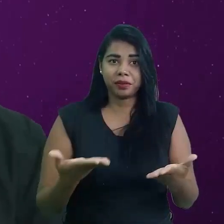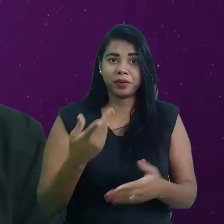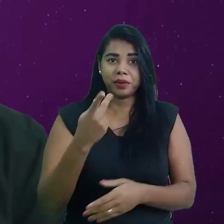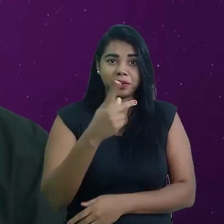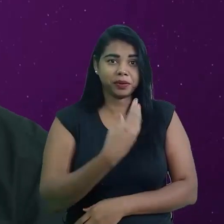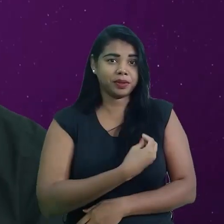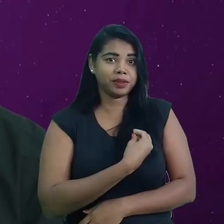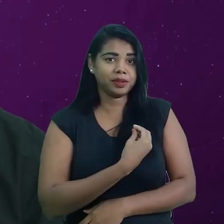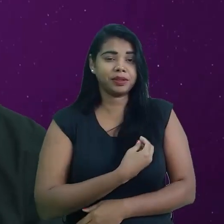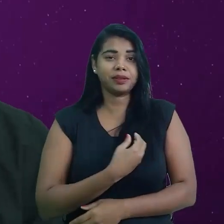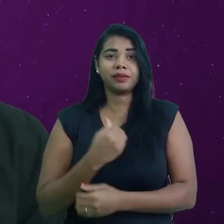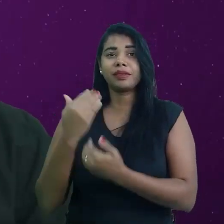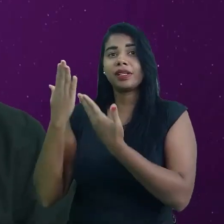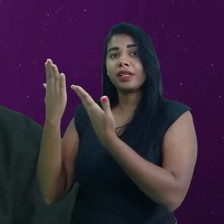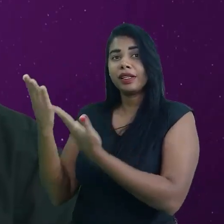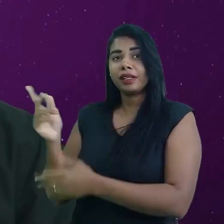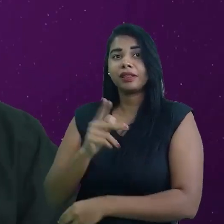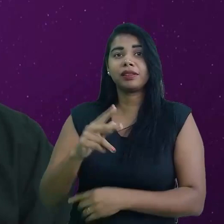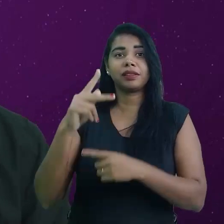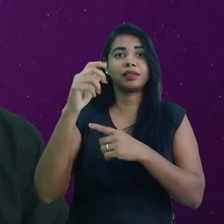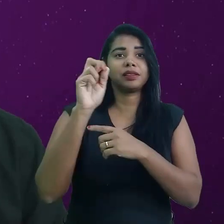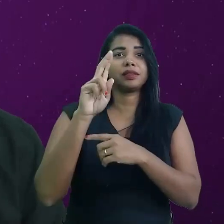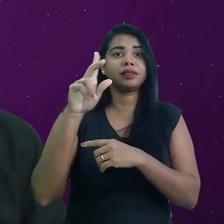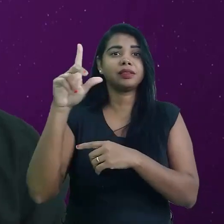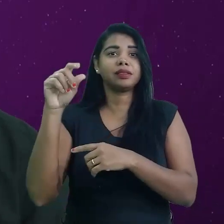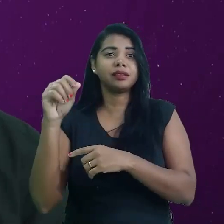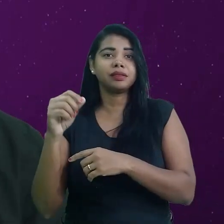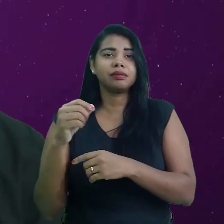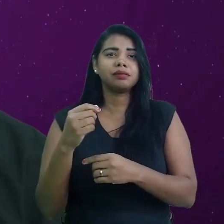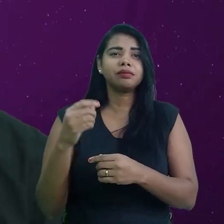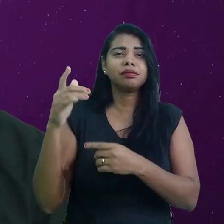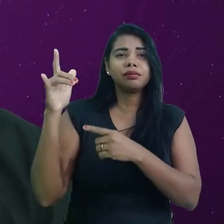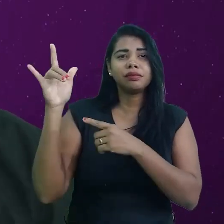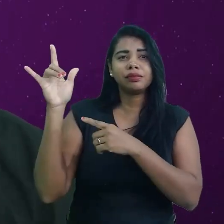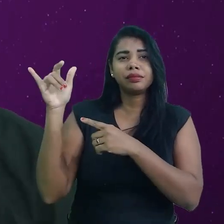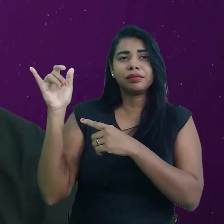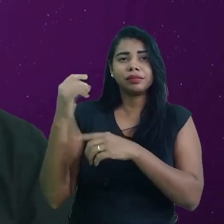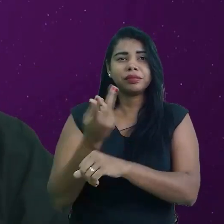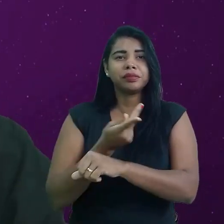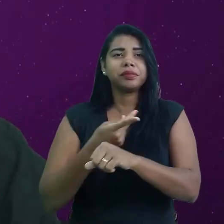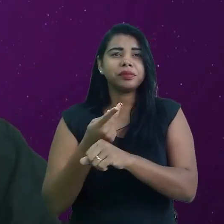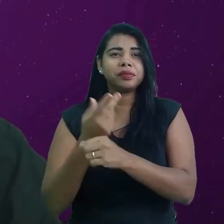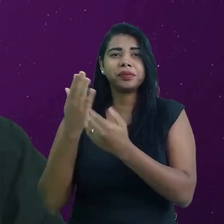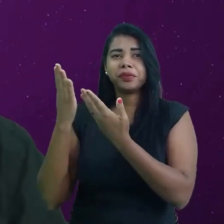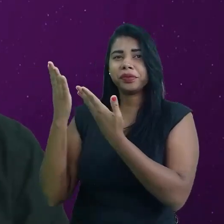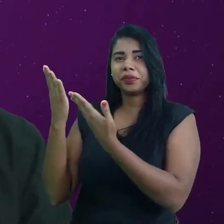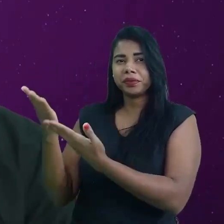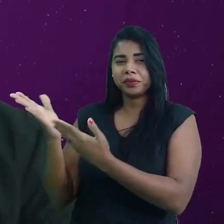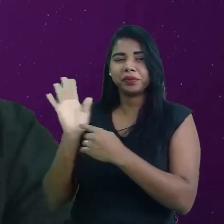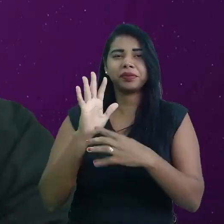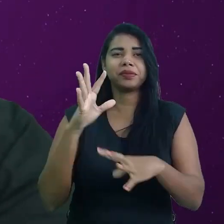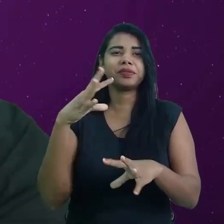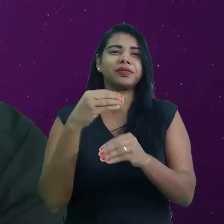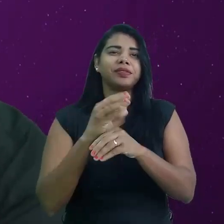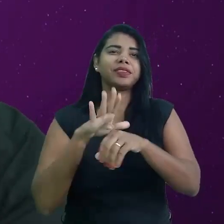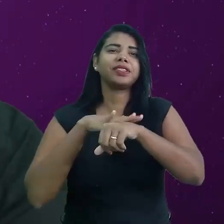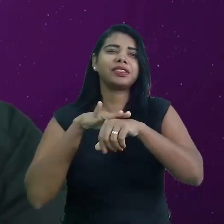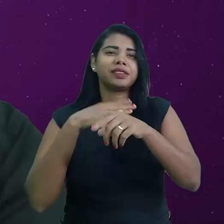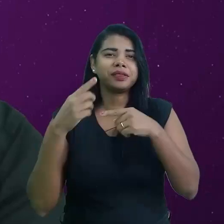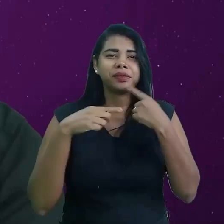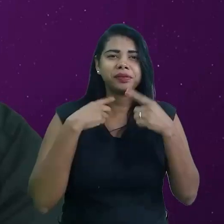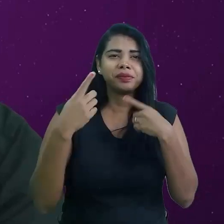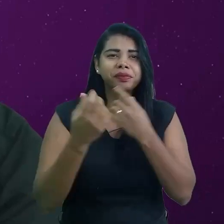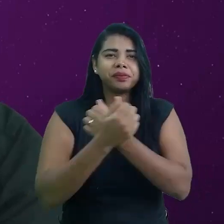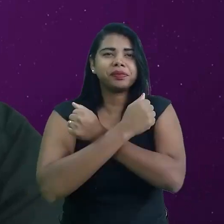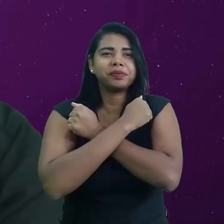sua vida. Eu sou o professor Paulo Vieira e se você quiser me acompanhar no Instagram, vai lá, Paulo Vieira Hipnose, e a gente conversa por